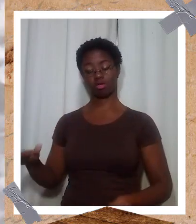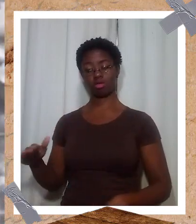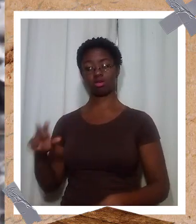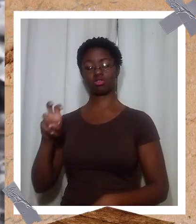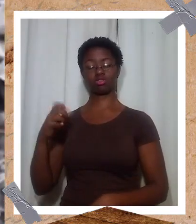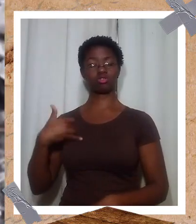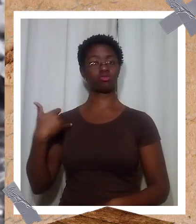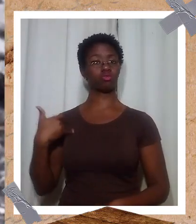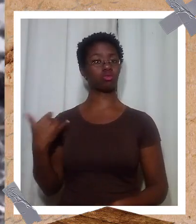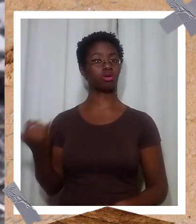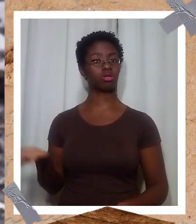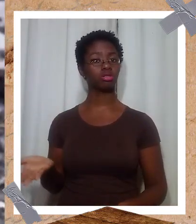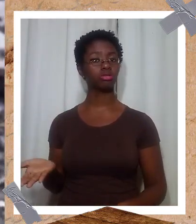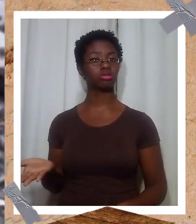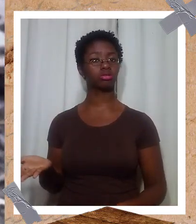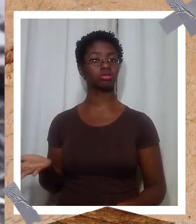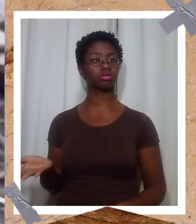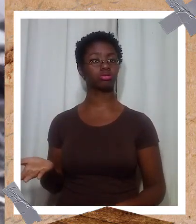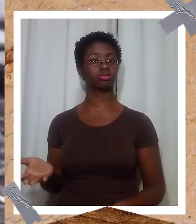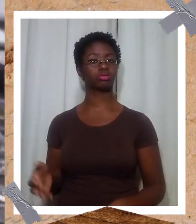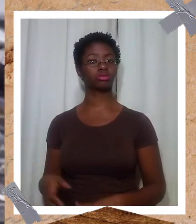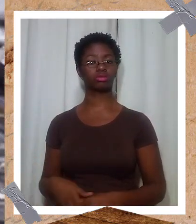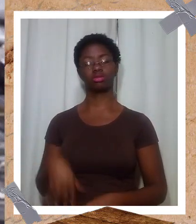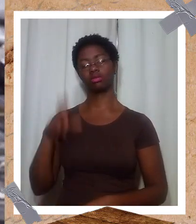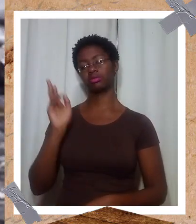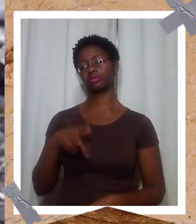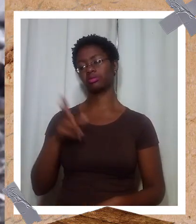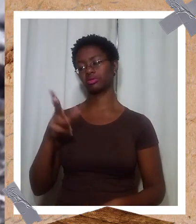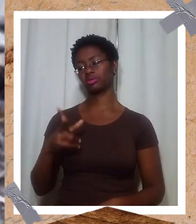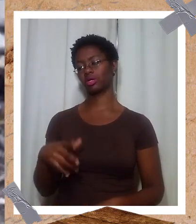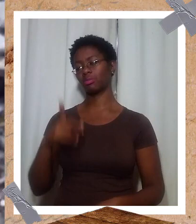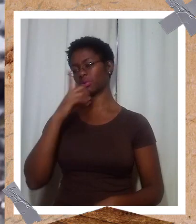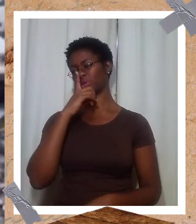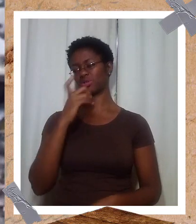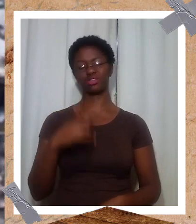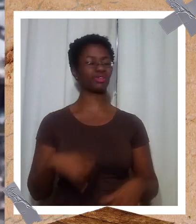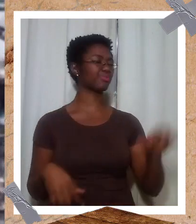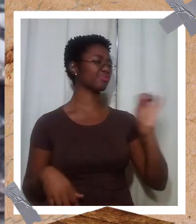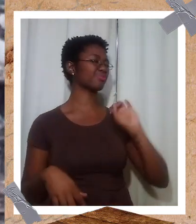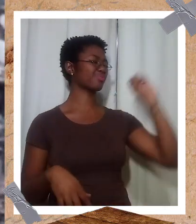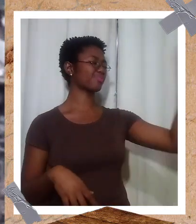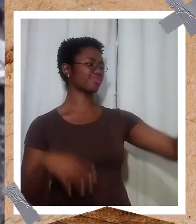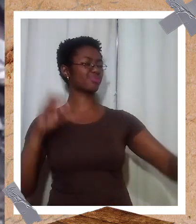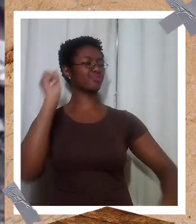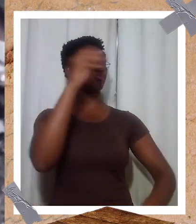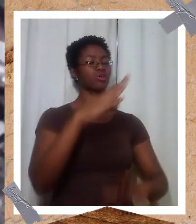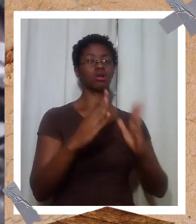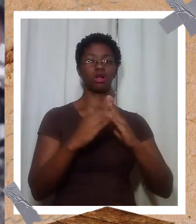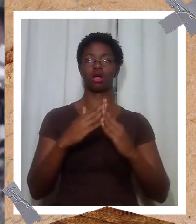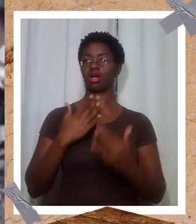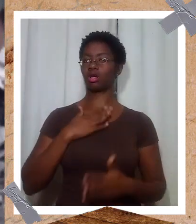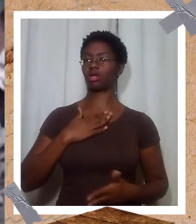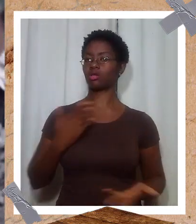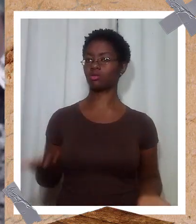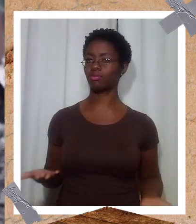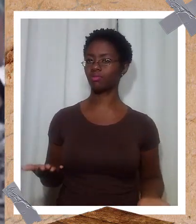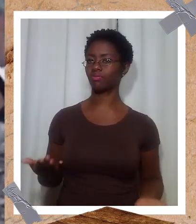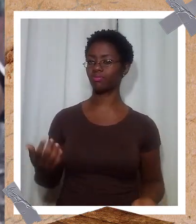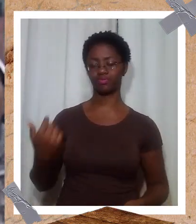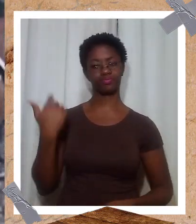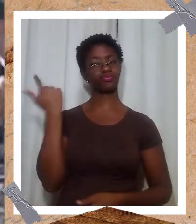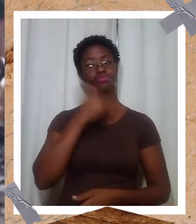a sujeira que jogavam e faziam durante a madrugada no meu quintal, fui desistindo de usá-lo. Nem roupa conseguia mais